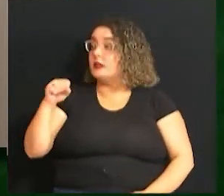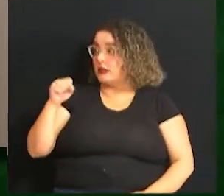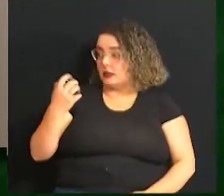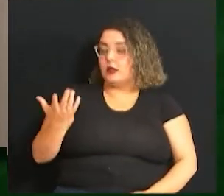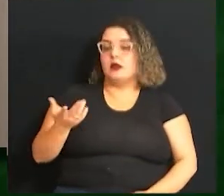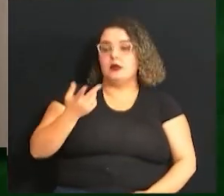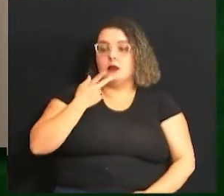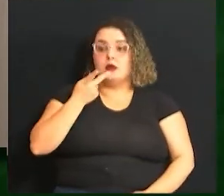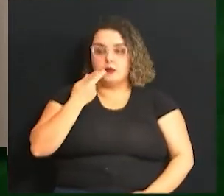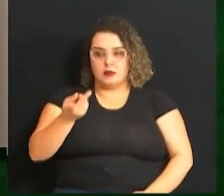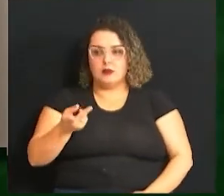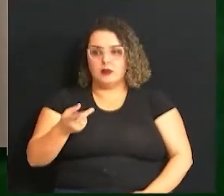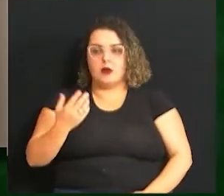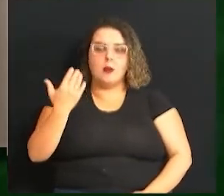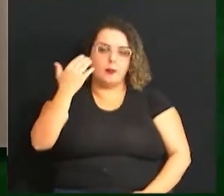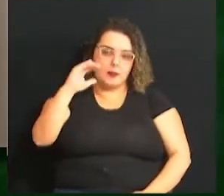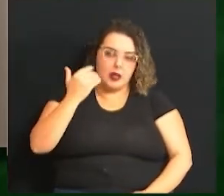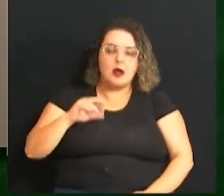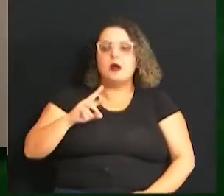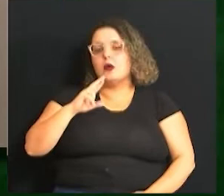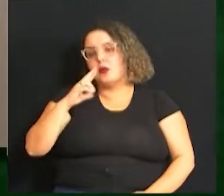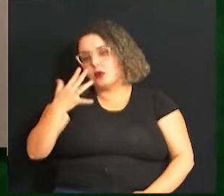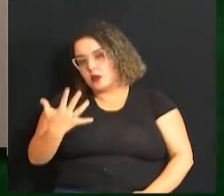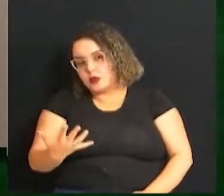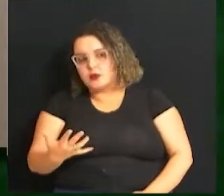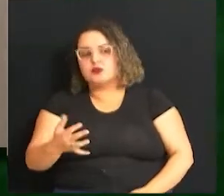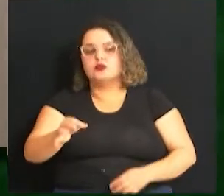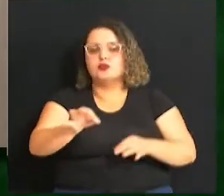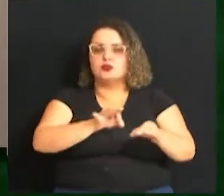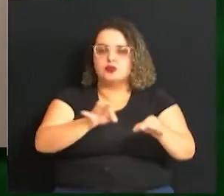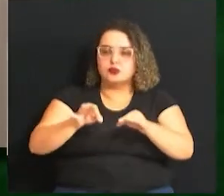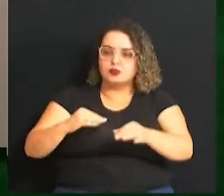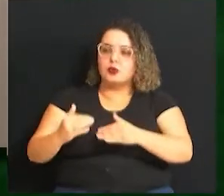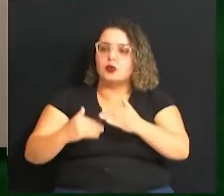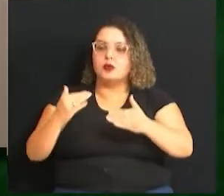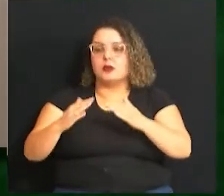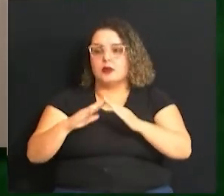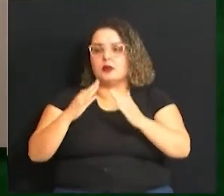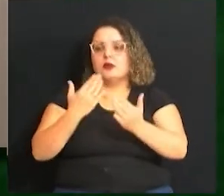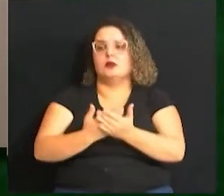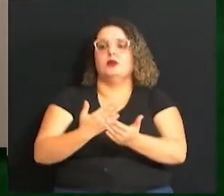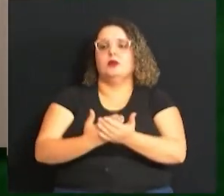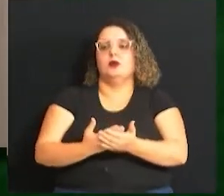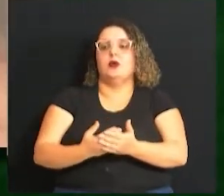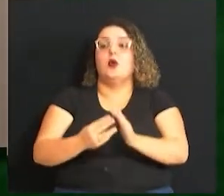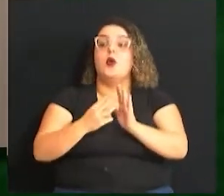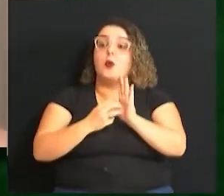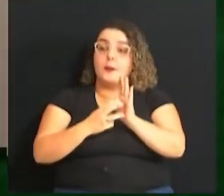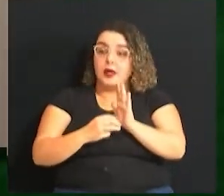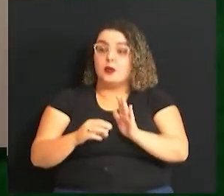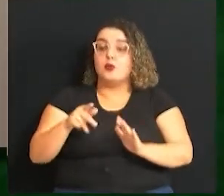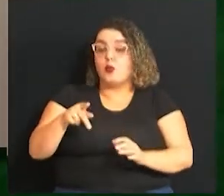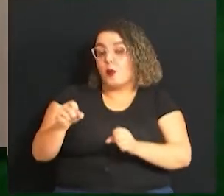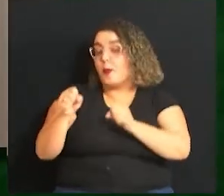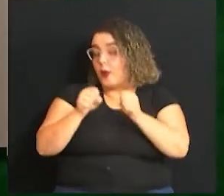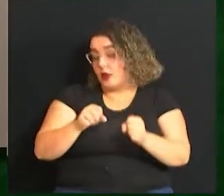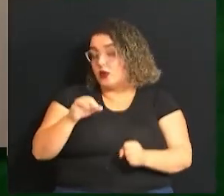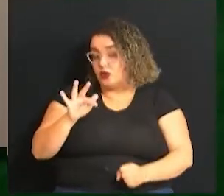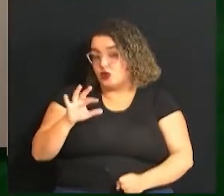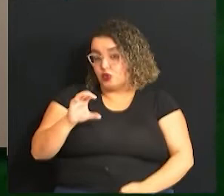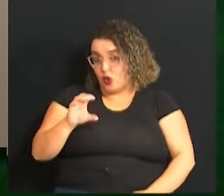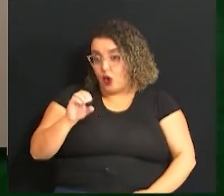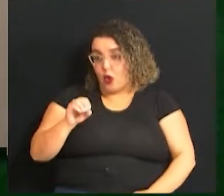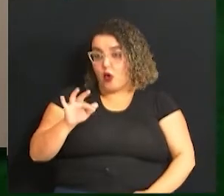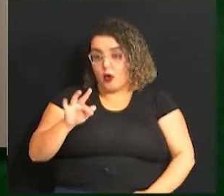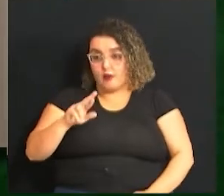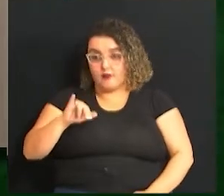mães. Eu Sim, sim. falo também, eu posto alguns dos resultados, alguns dos projetos que eu desenvolvo nas escolas, do método Poderoso Cofrinho, que é